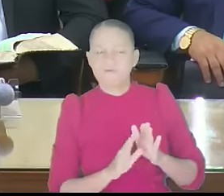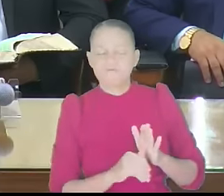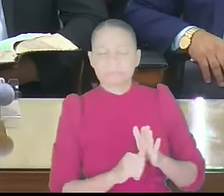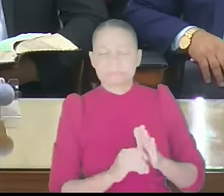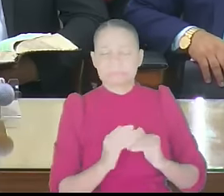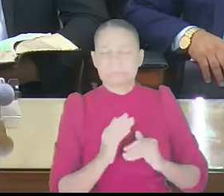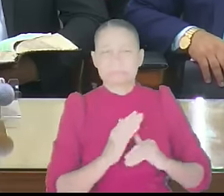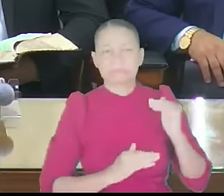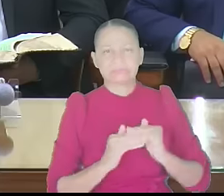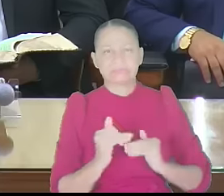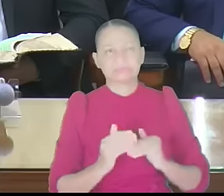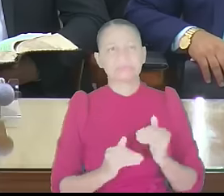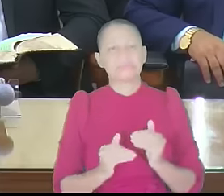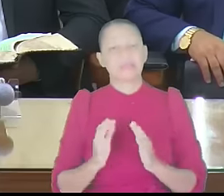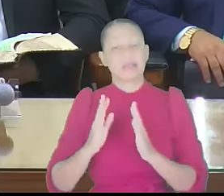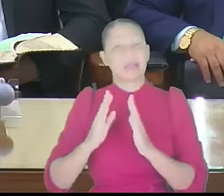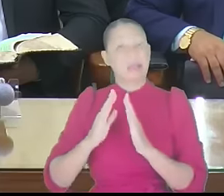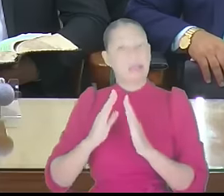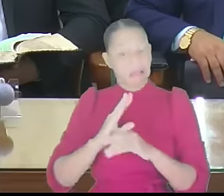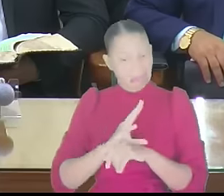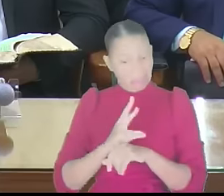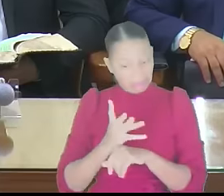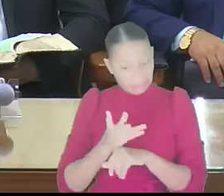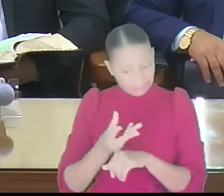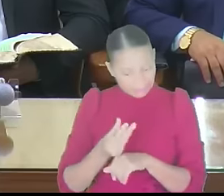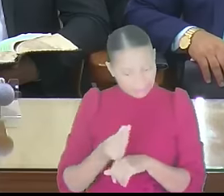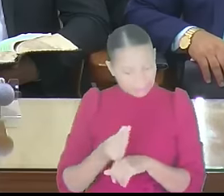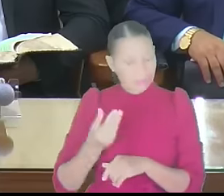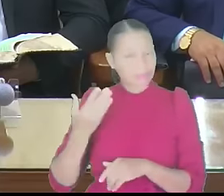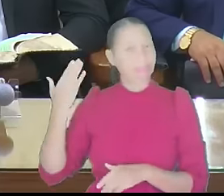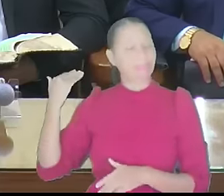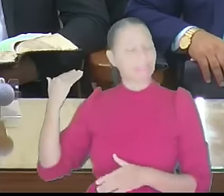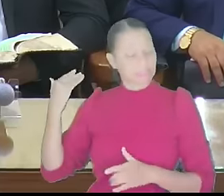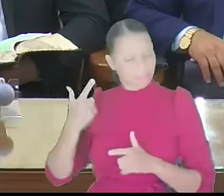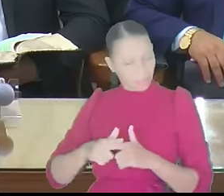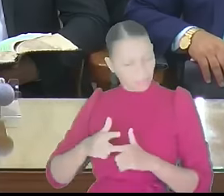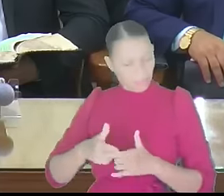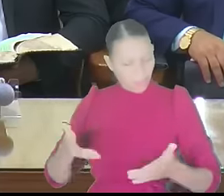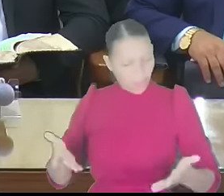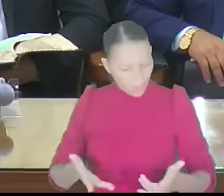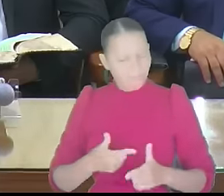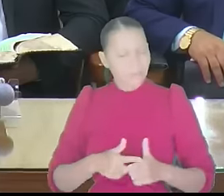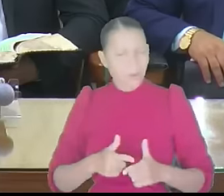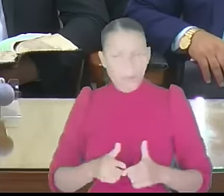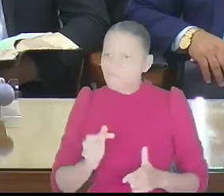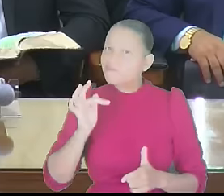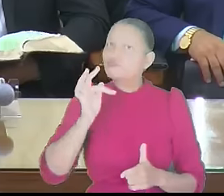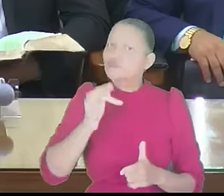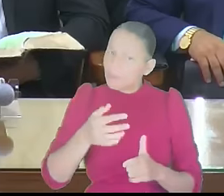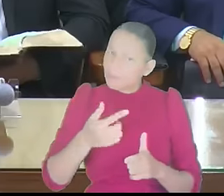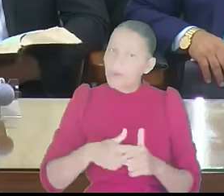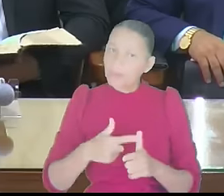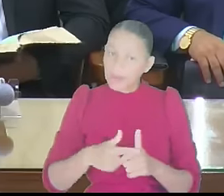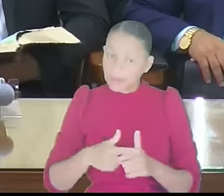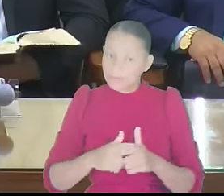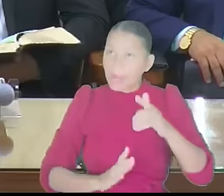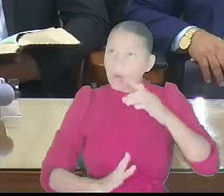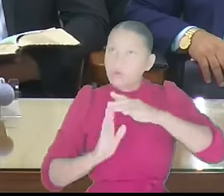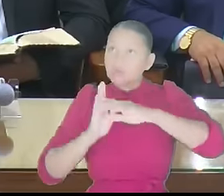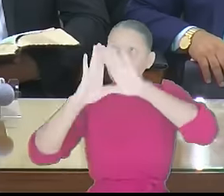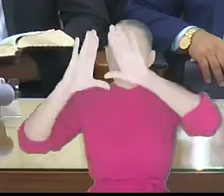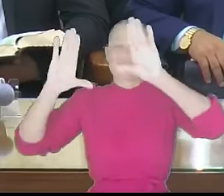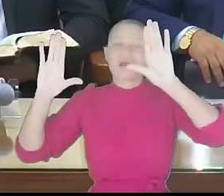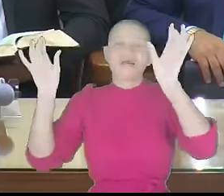A igreja tem problemas, tinha, tem e terá até a trombeta tocar. Mas eu